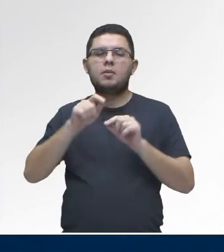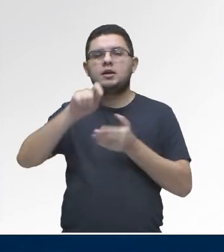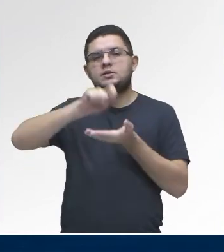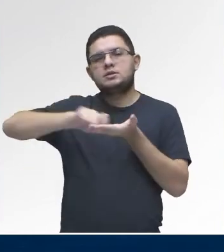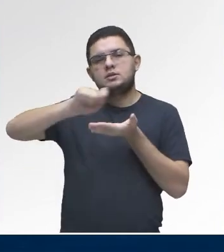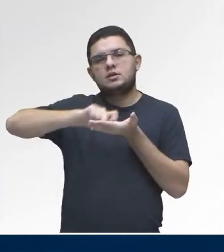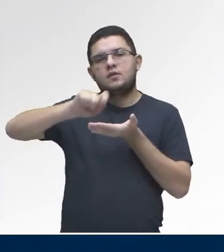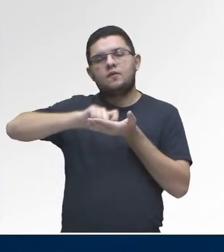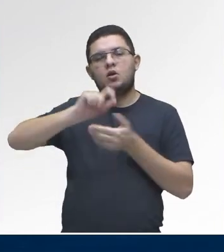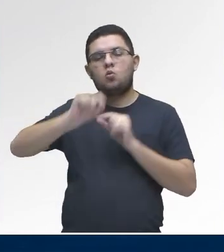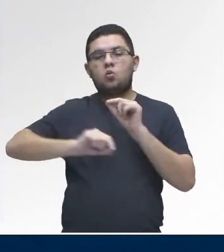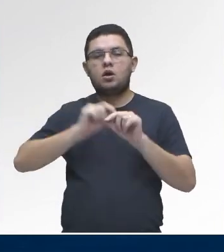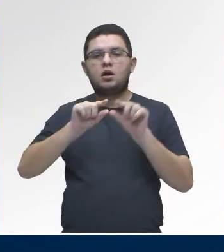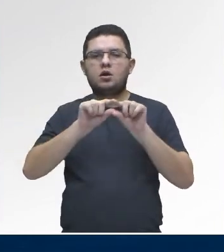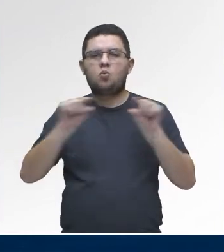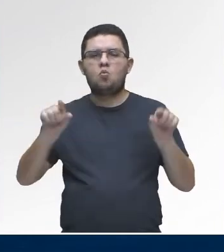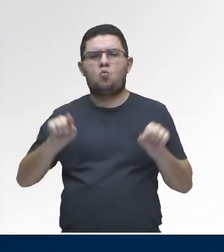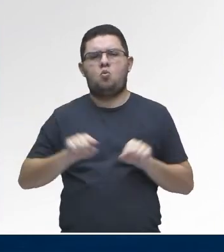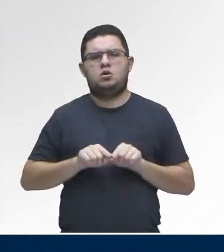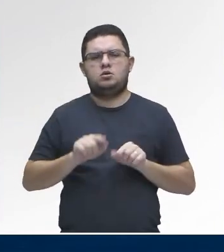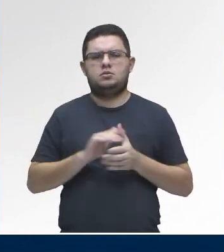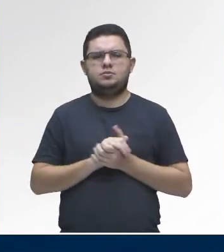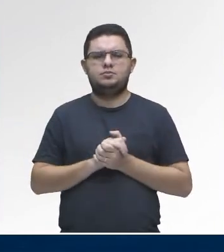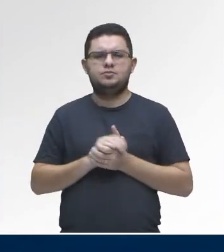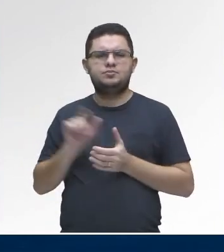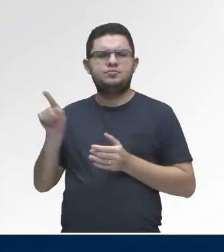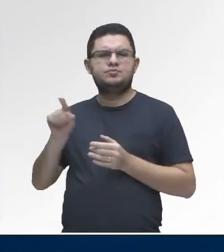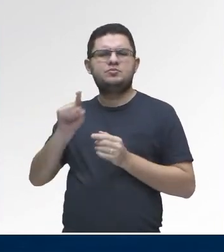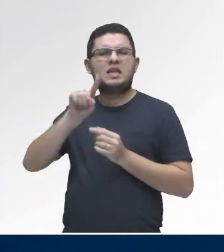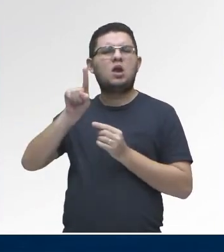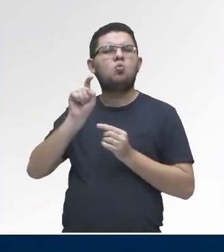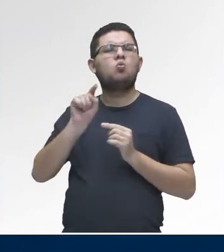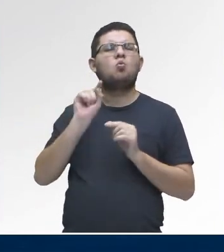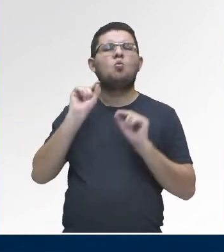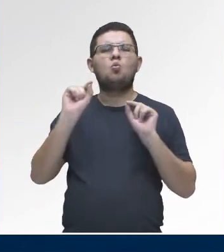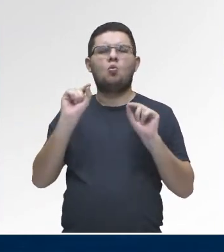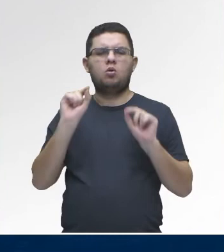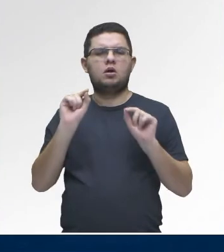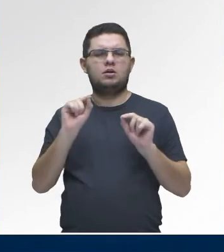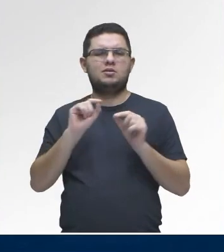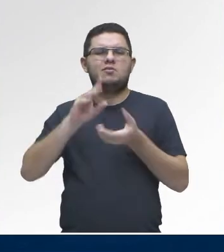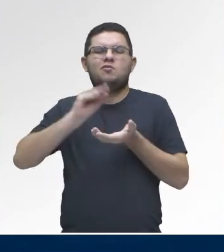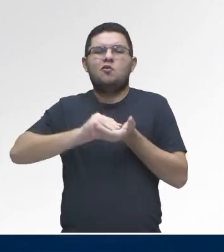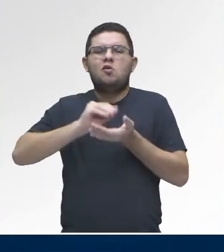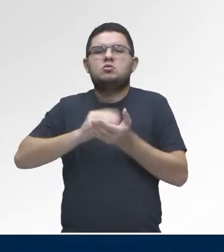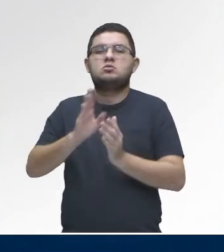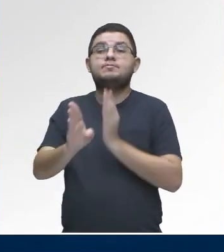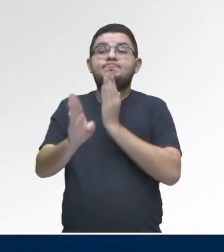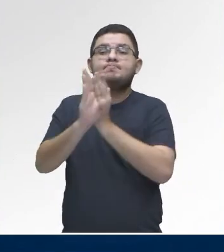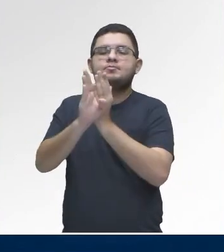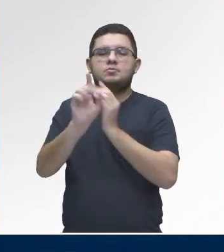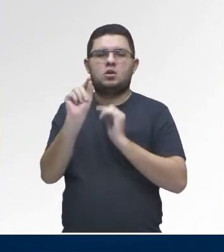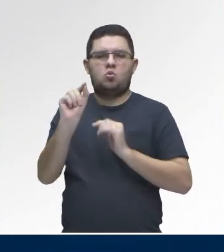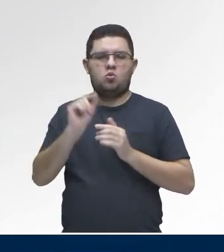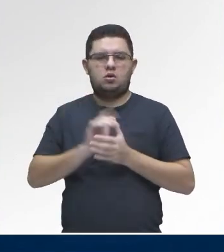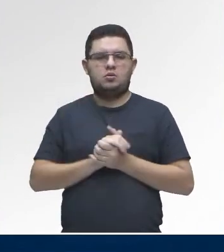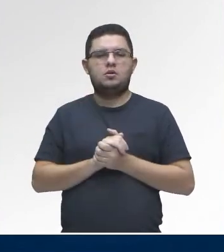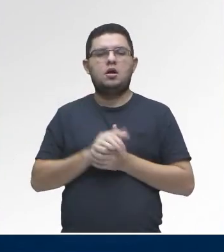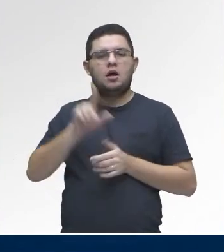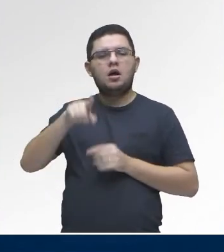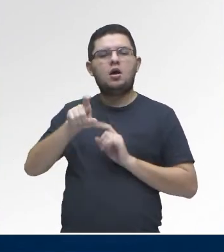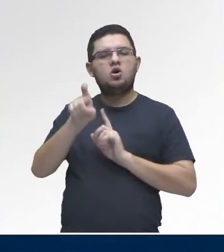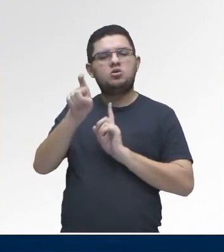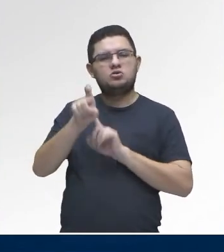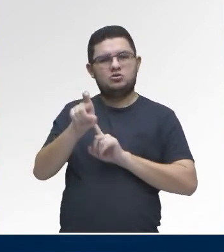é a incógnita dessa equação? A incógnita é a letra que a equação possui, né?